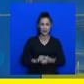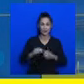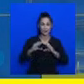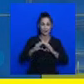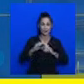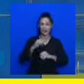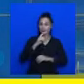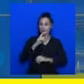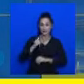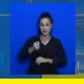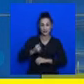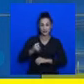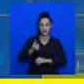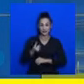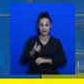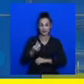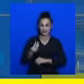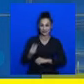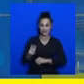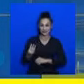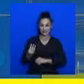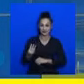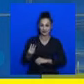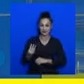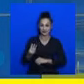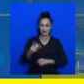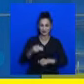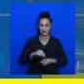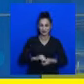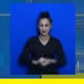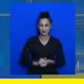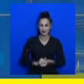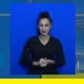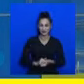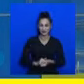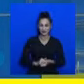Quarta bola verde número 63.